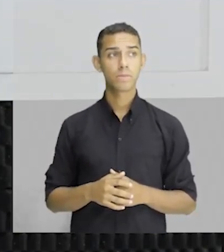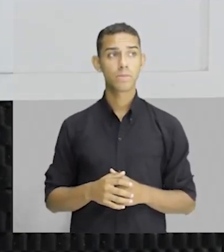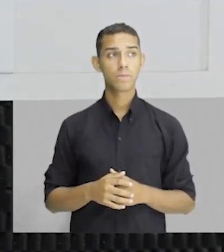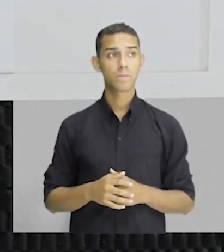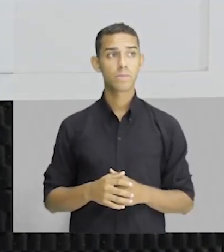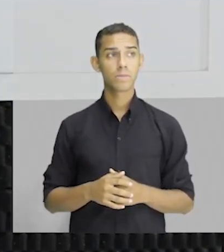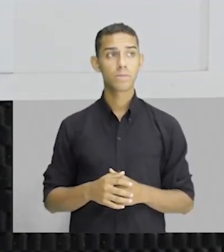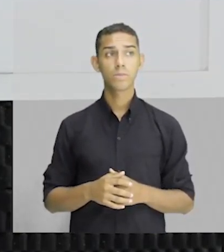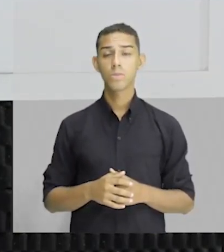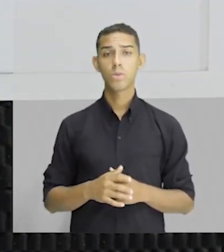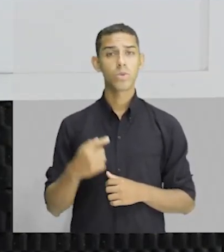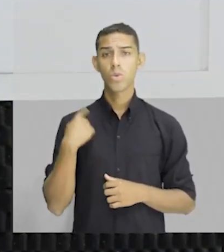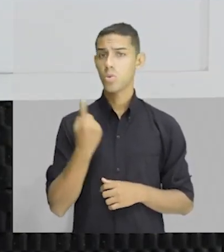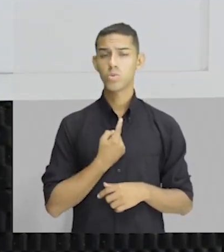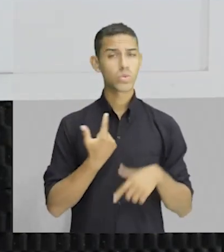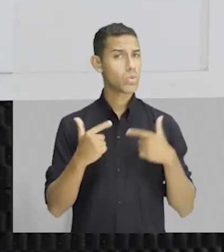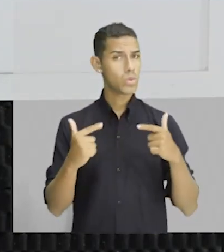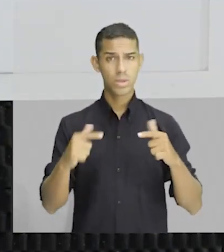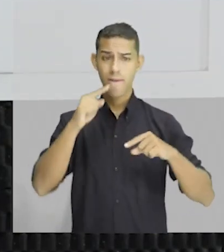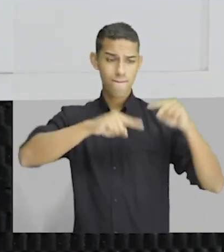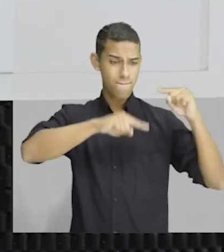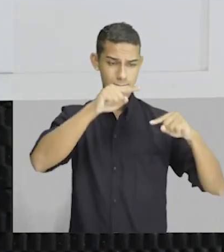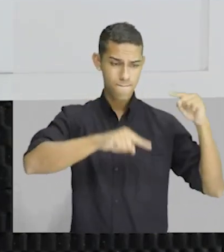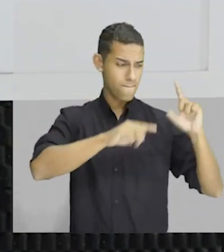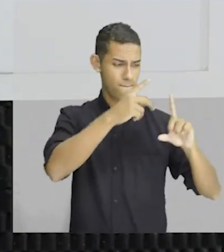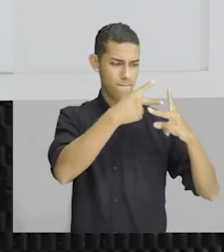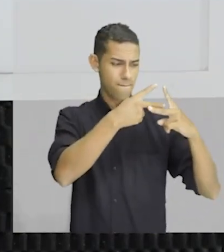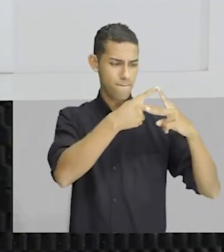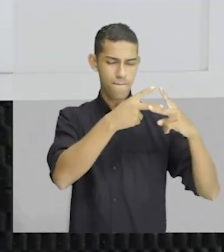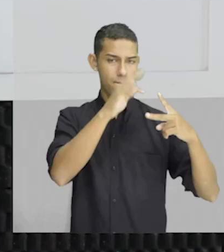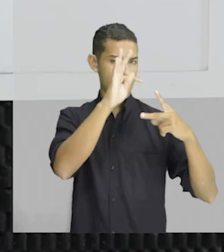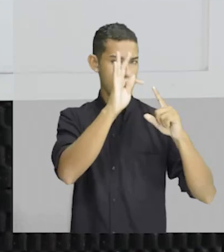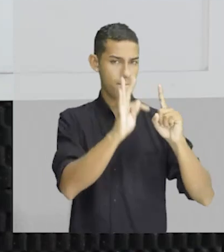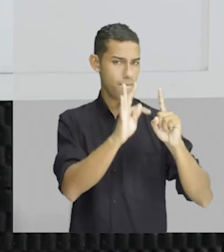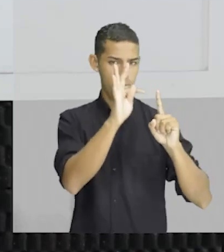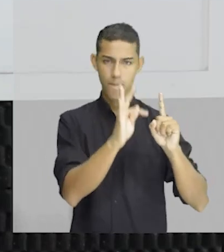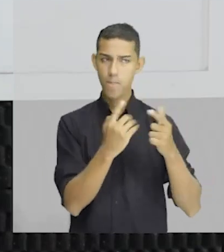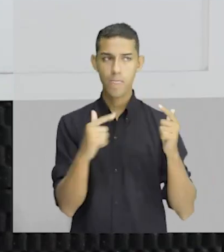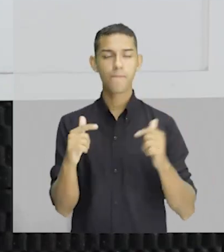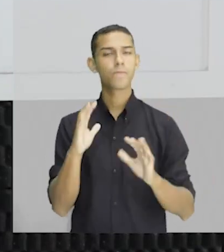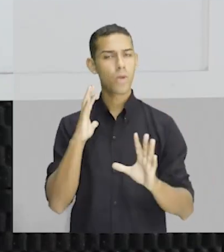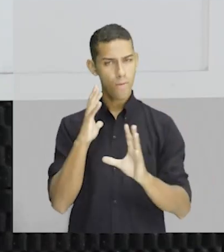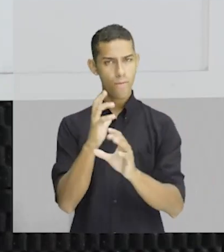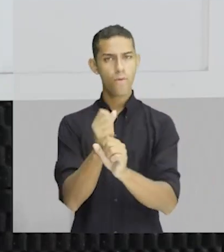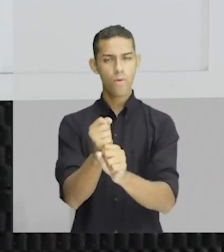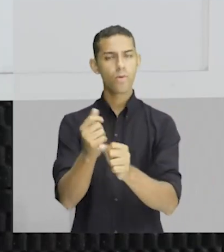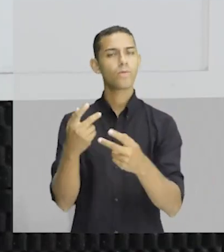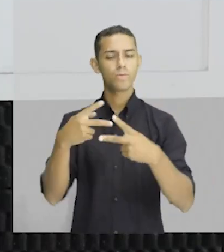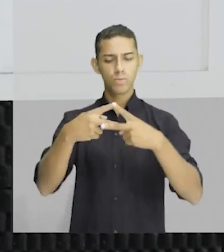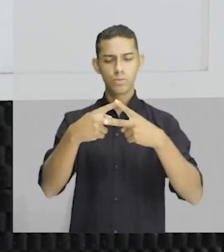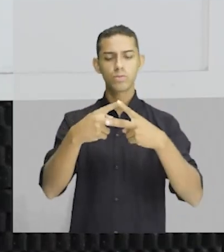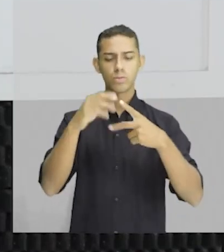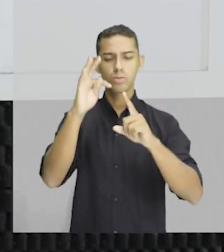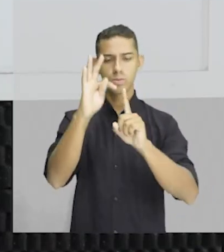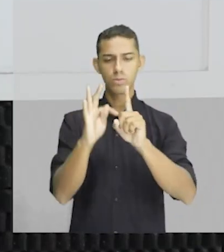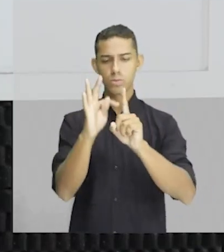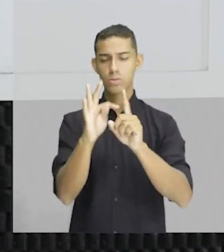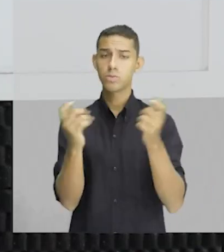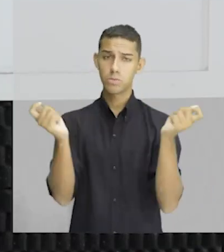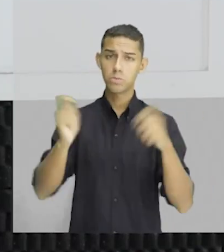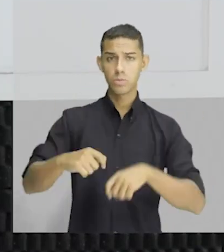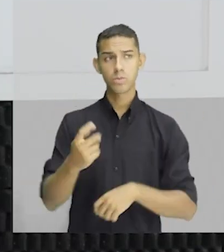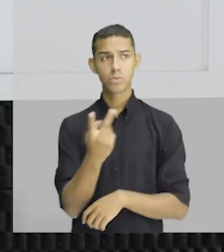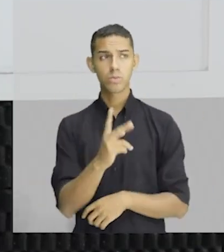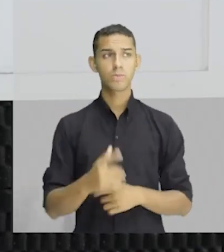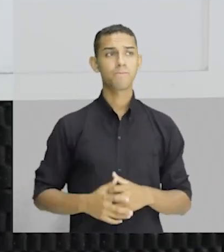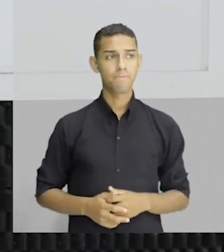nós não temos a variação de temperatura, tá? Vou calcular aqui a variação de temperatura que vai servir para os dois. A variação